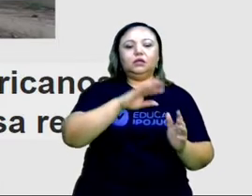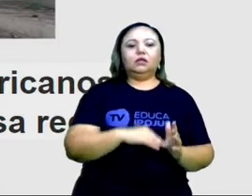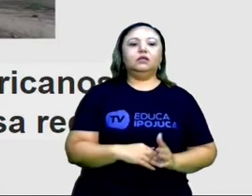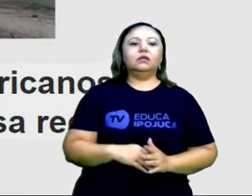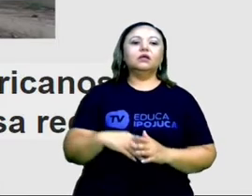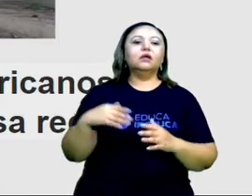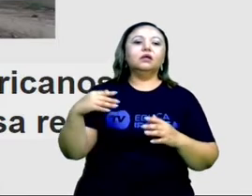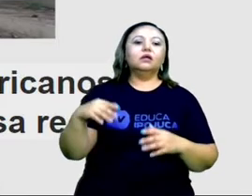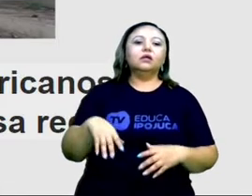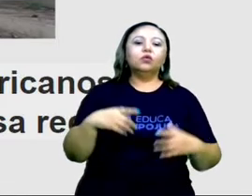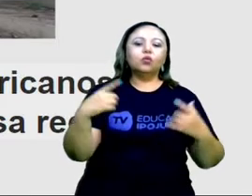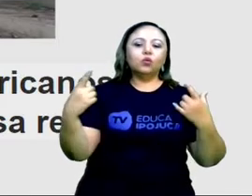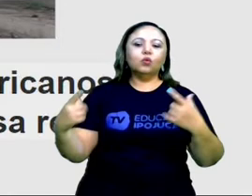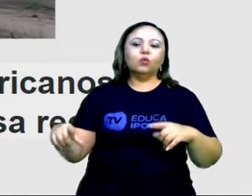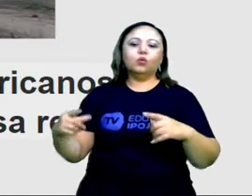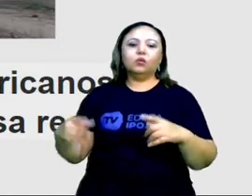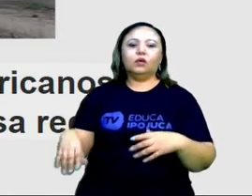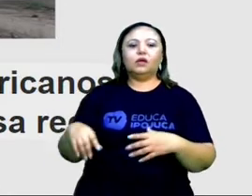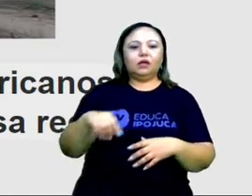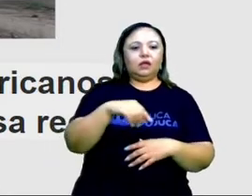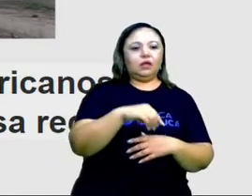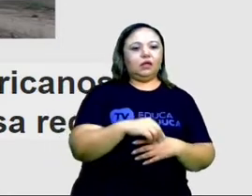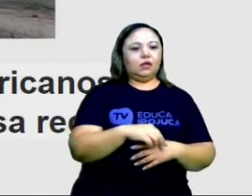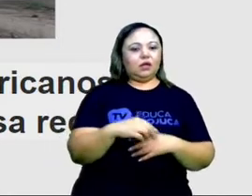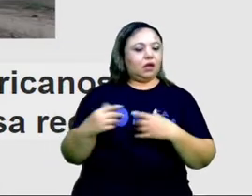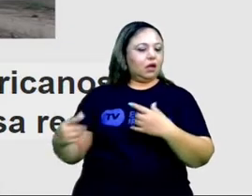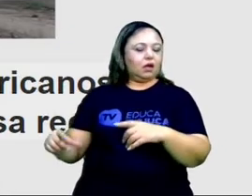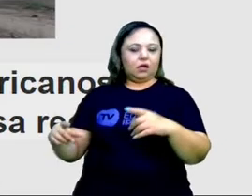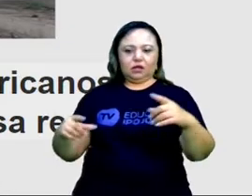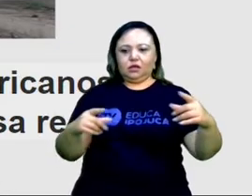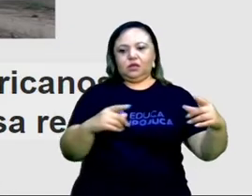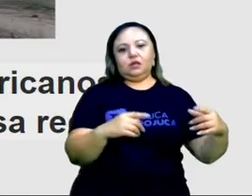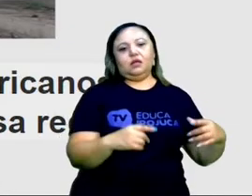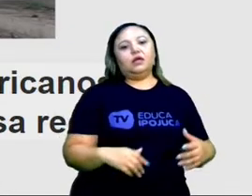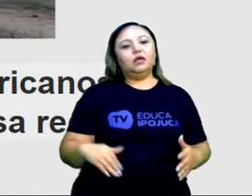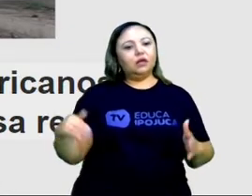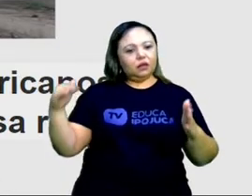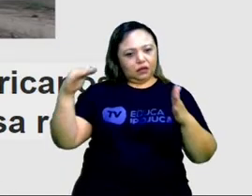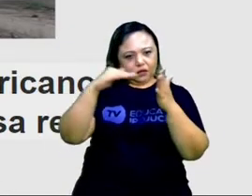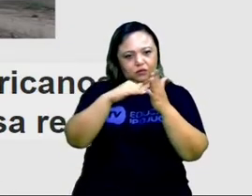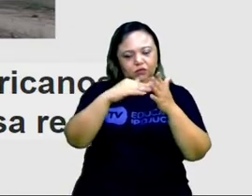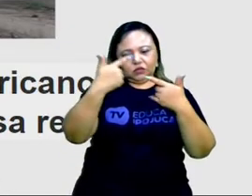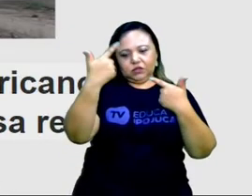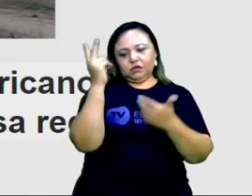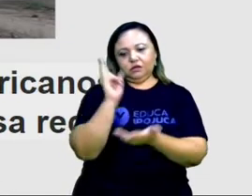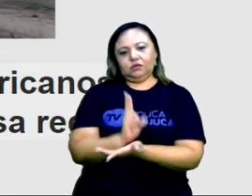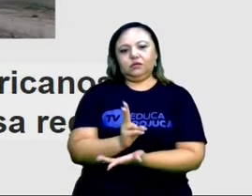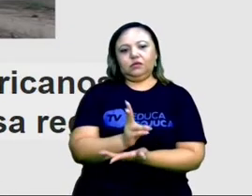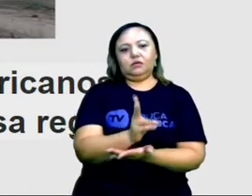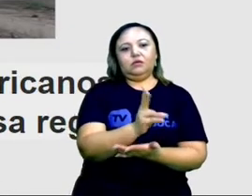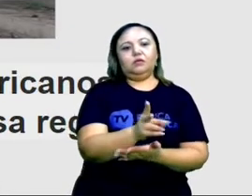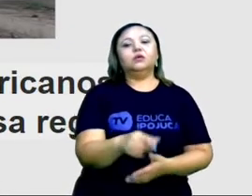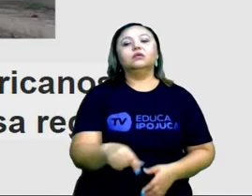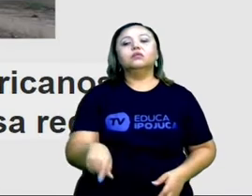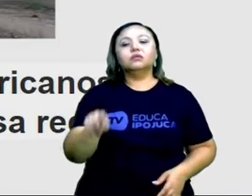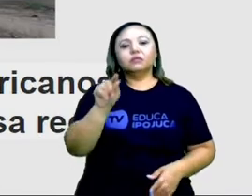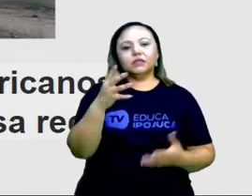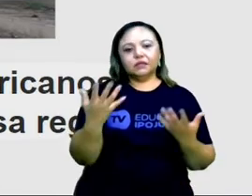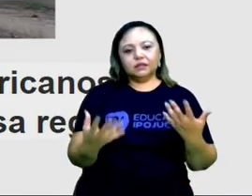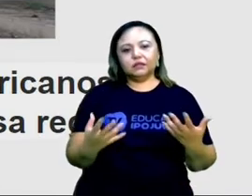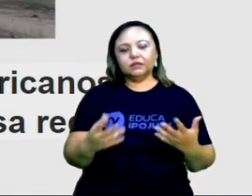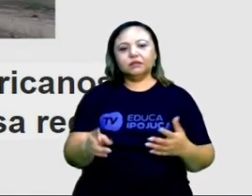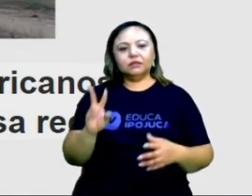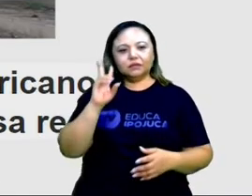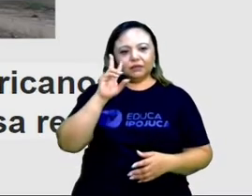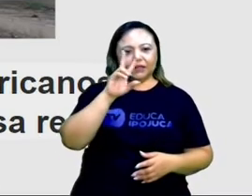bem, é uma presença que está até hoje, que resiste até hoje. Então, quando tiver um tempinho, vá lá na Praça